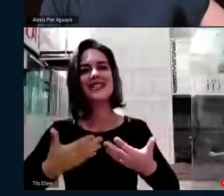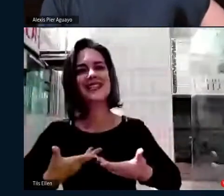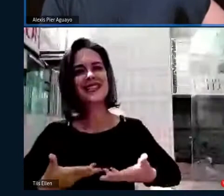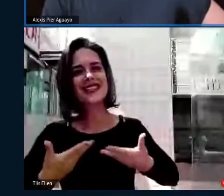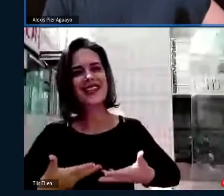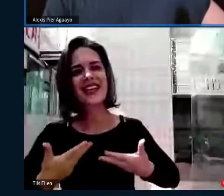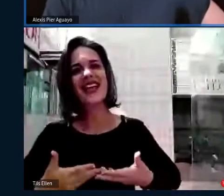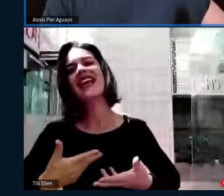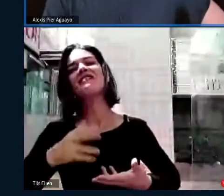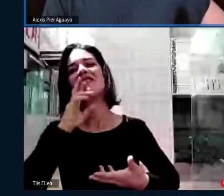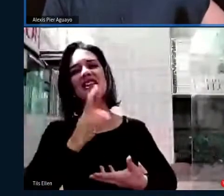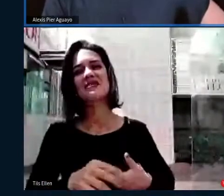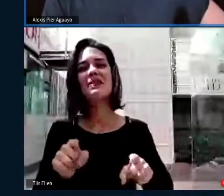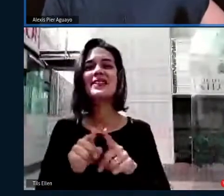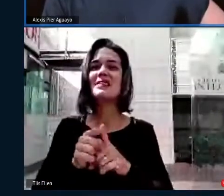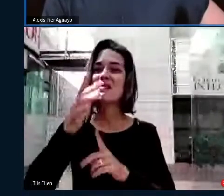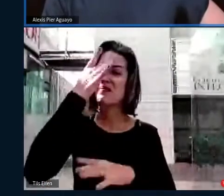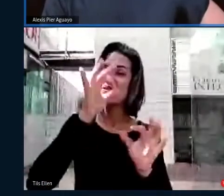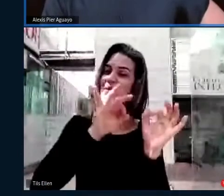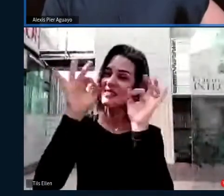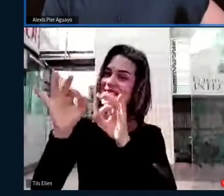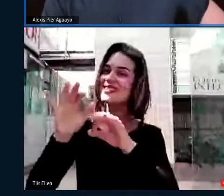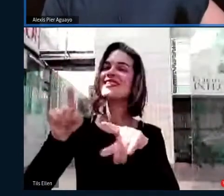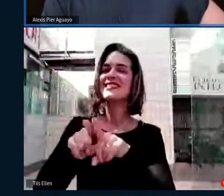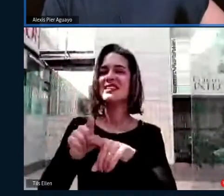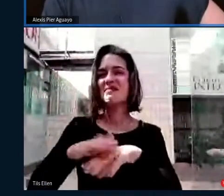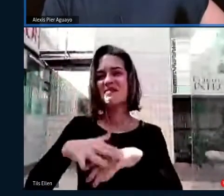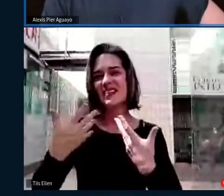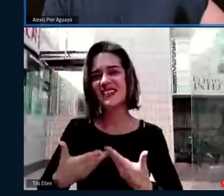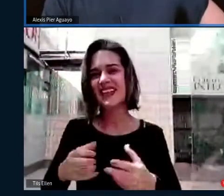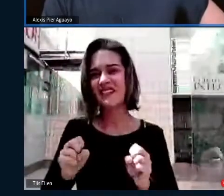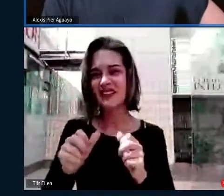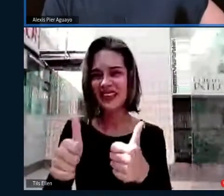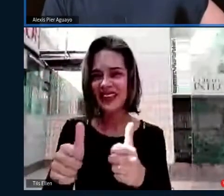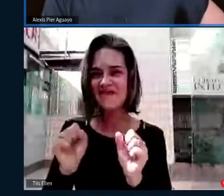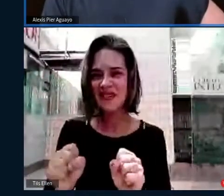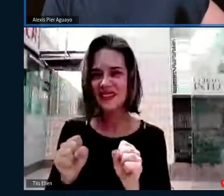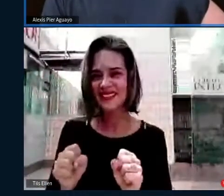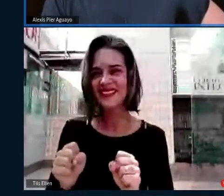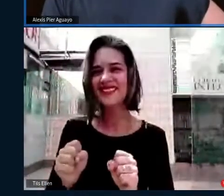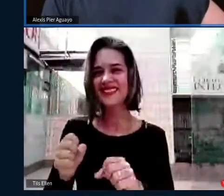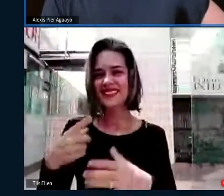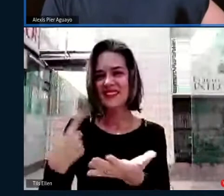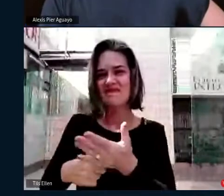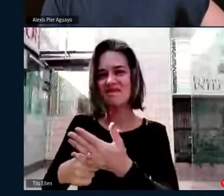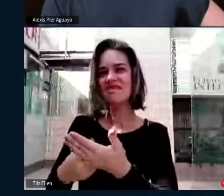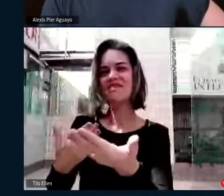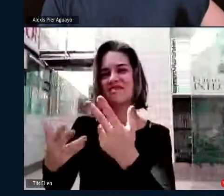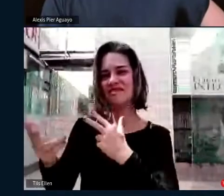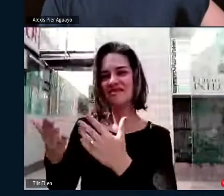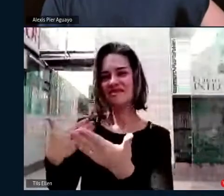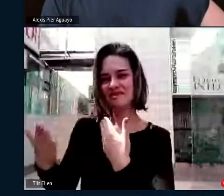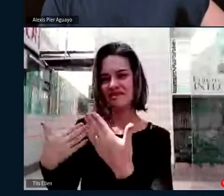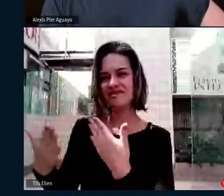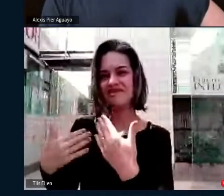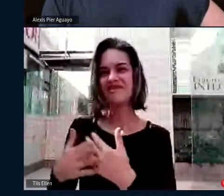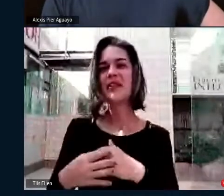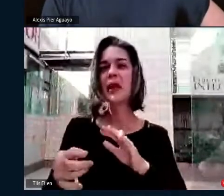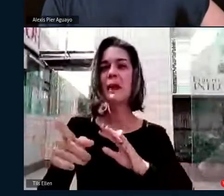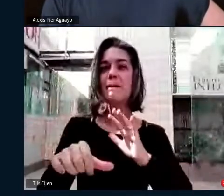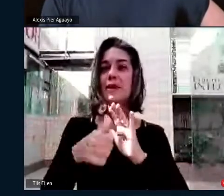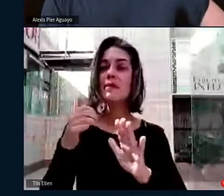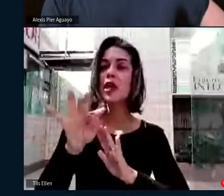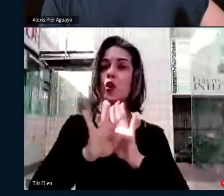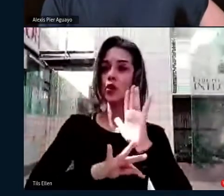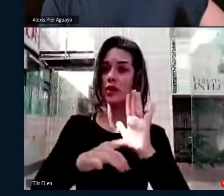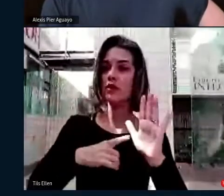assiste. Então fica muito mais. Perfeito. Pode ser? Então vamos lá. Pode. Primeiro, sobre o texto. Eu acho que tem algumas